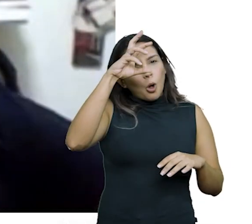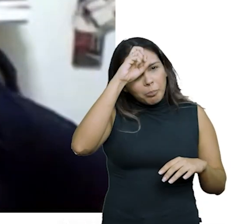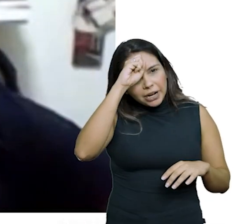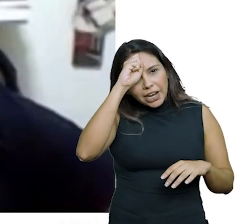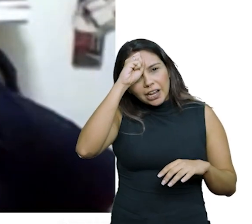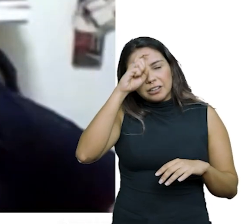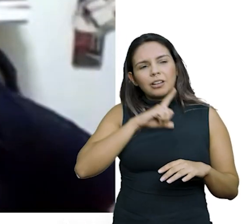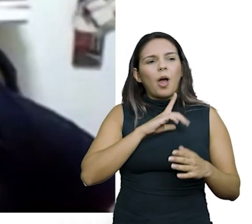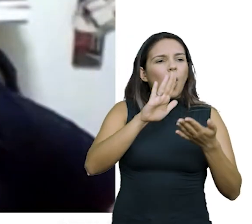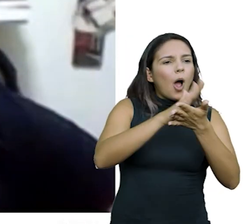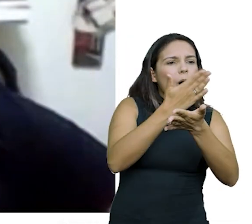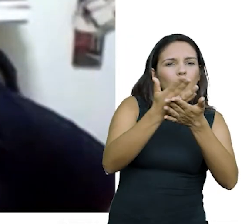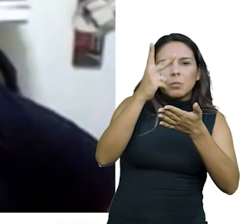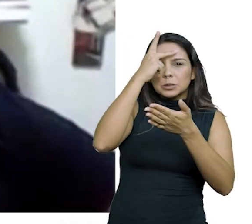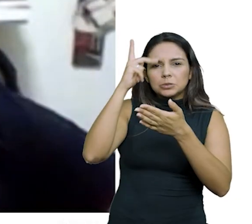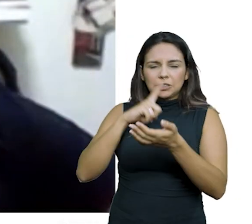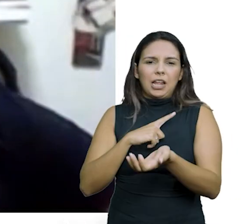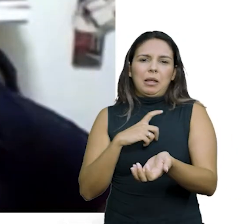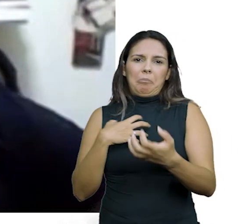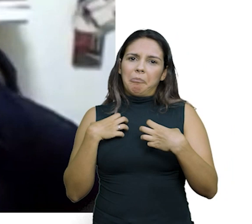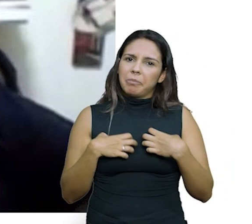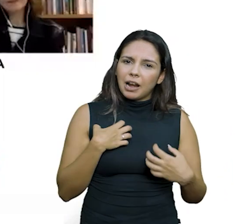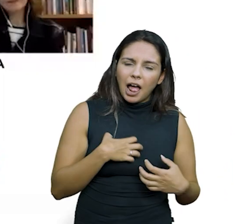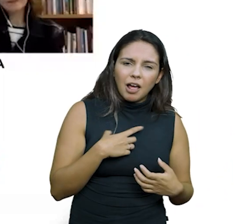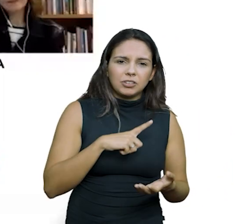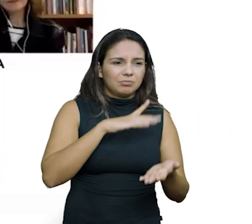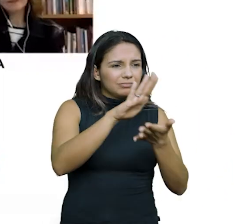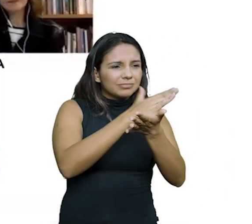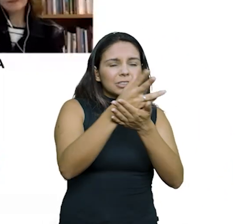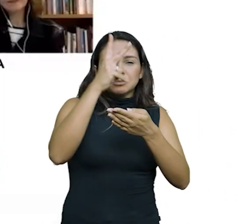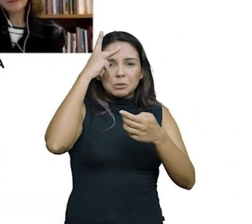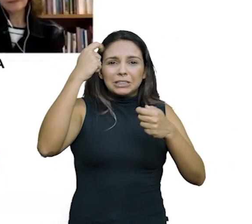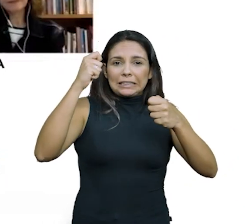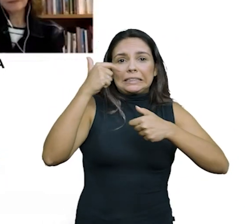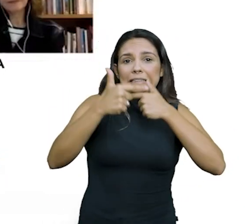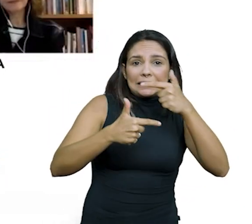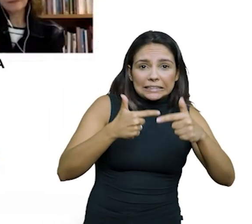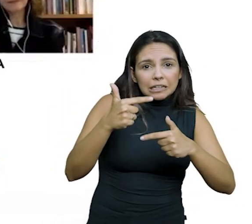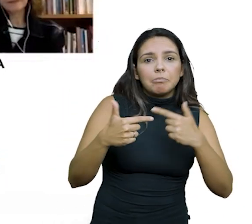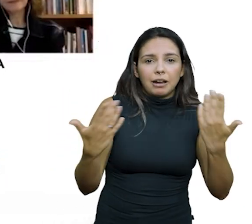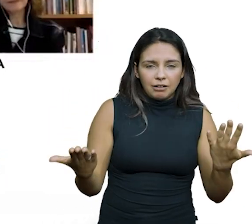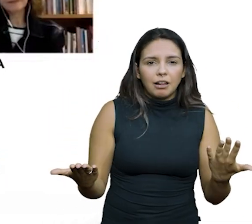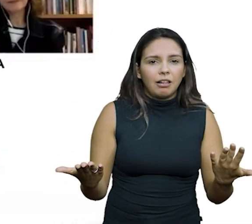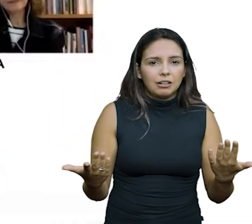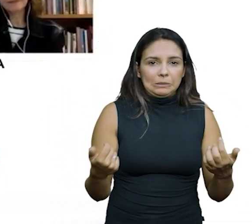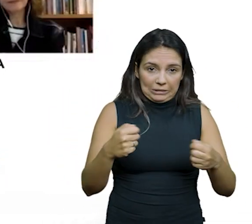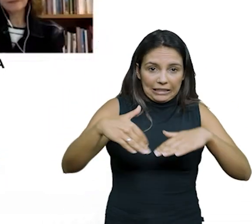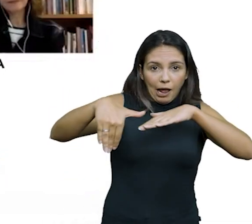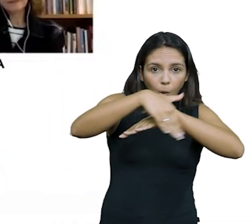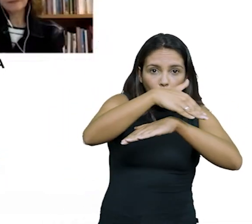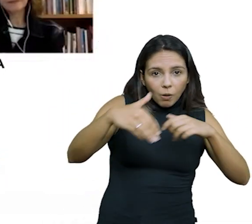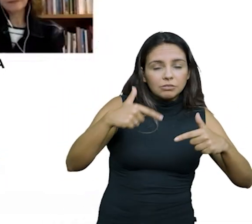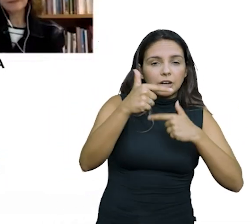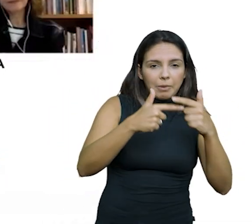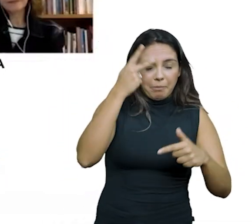as pessoas estarem furiosas, porque muita gente depende diretamente de estar na rua trabalhando para